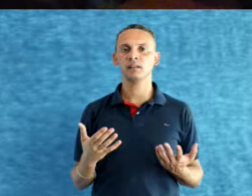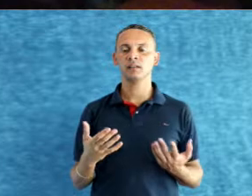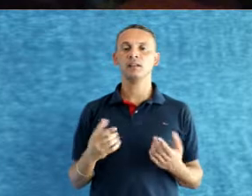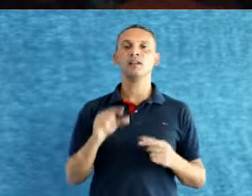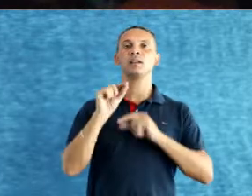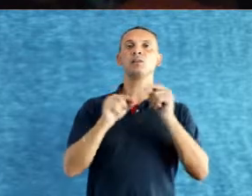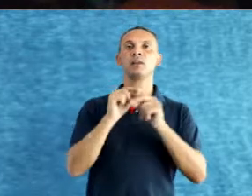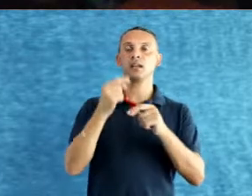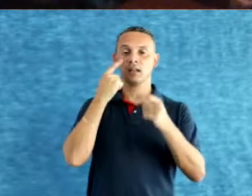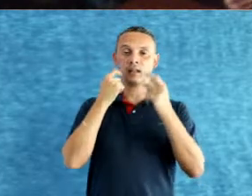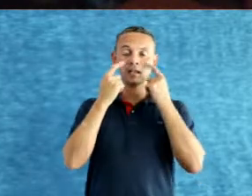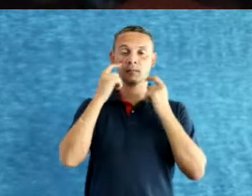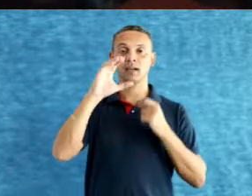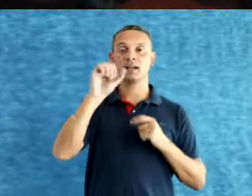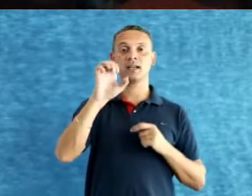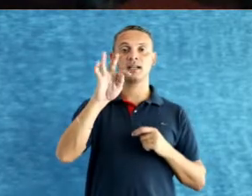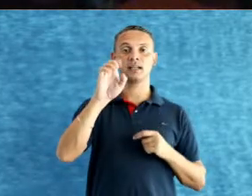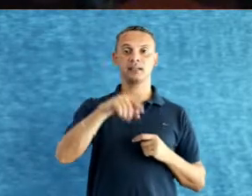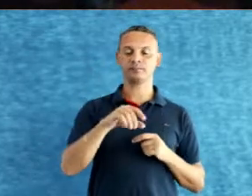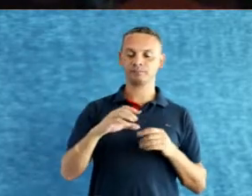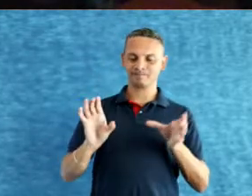do Caeté, ele atravessa o poema